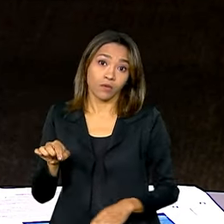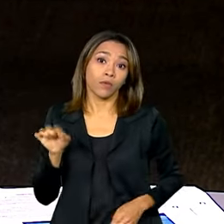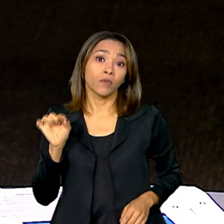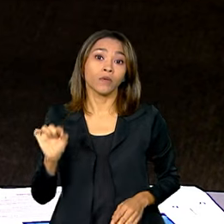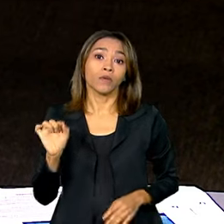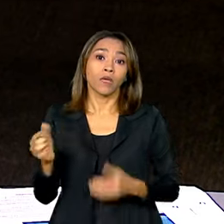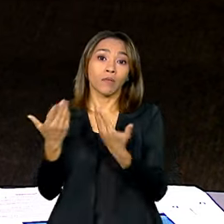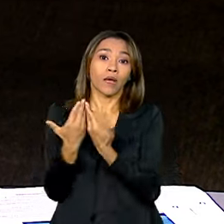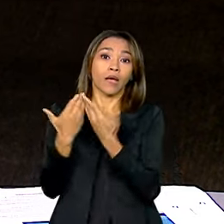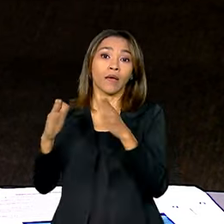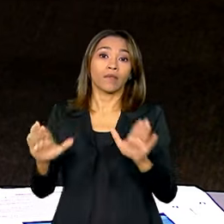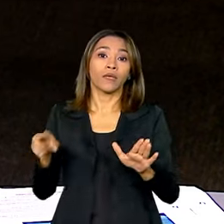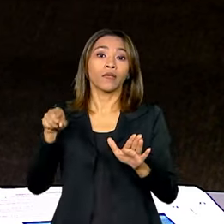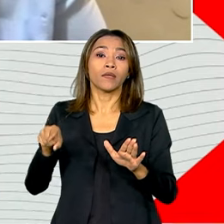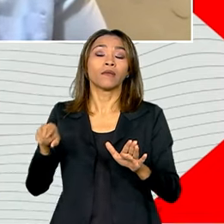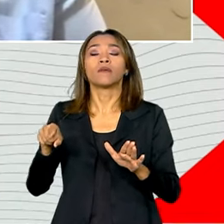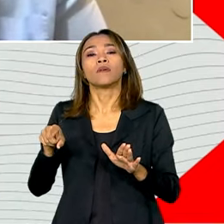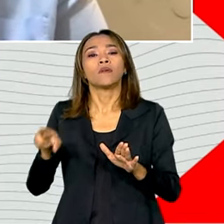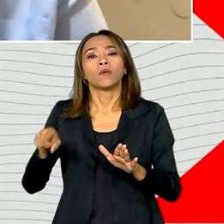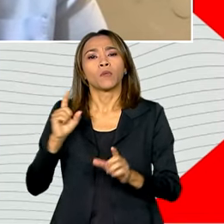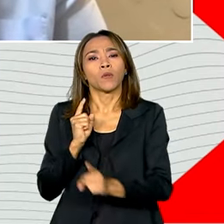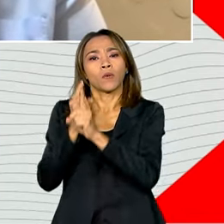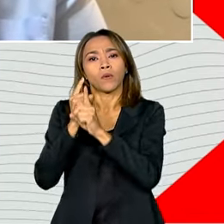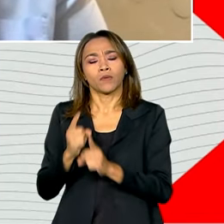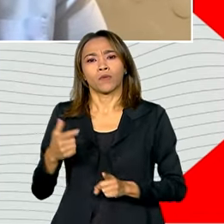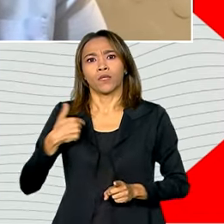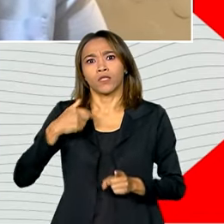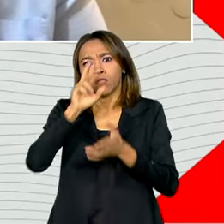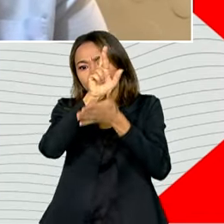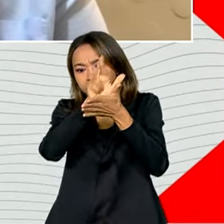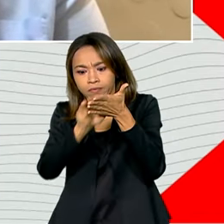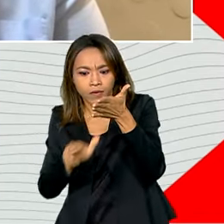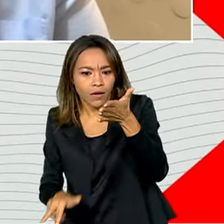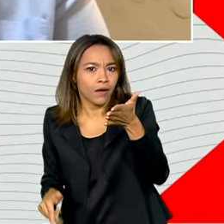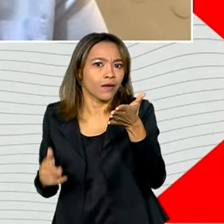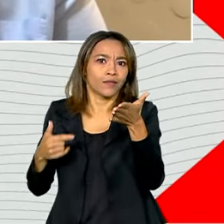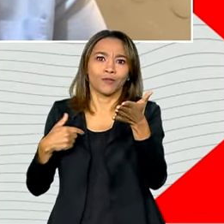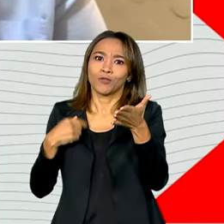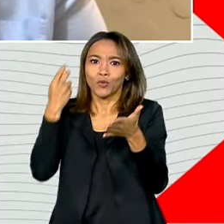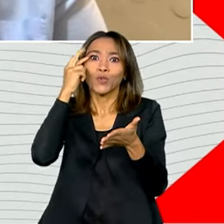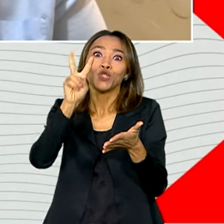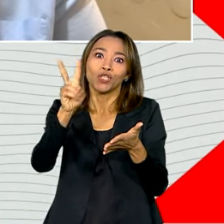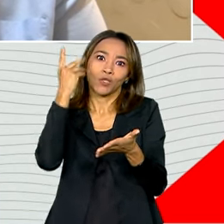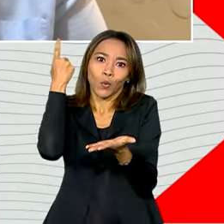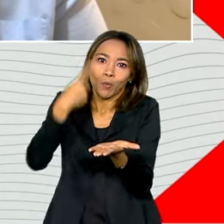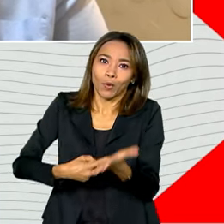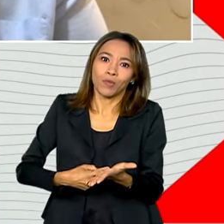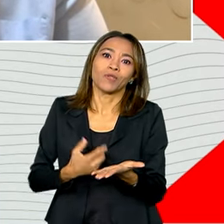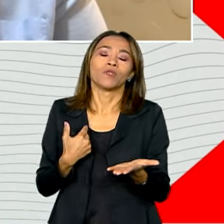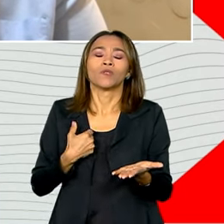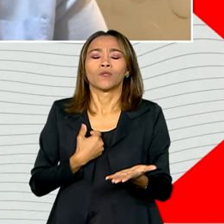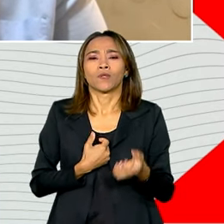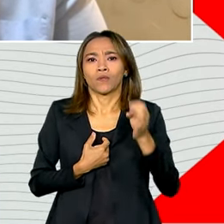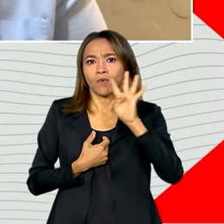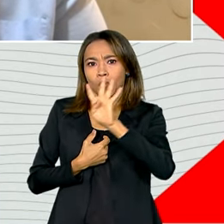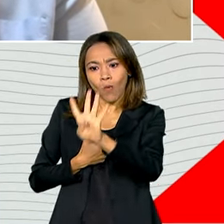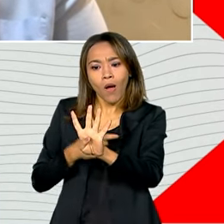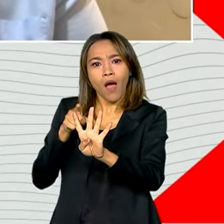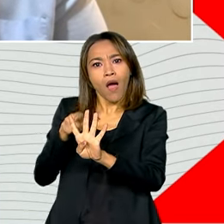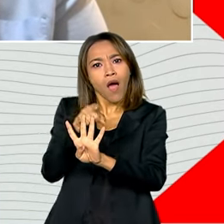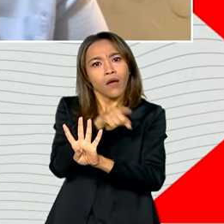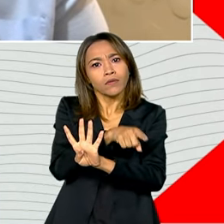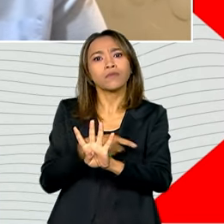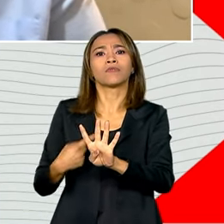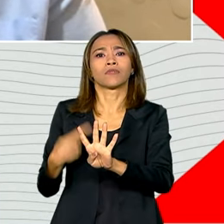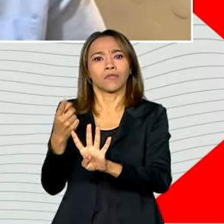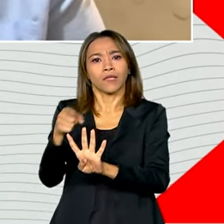a FENACAN, e tive uma agenda bem alentada durante 2 dias, acompanhado em 4 dos 6 eventos pela própria